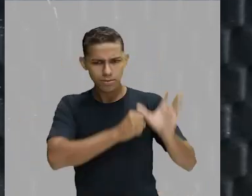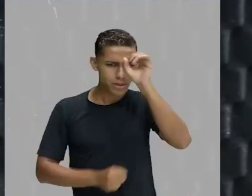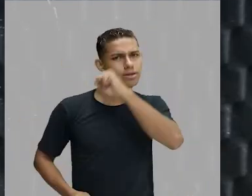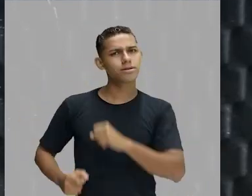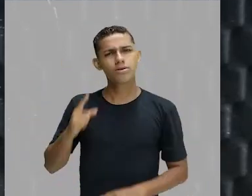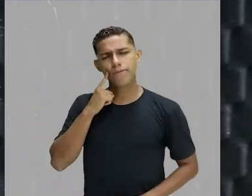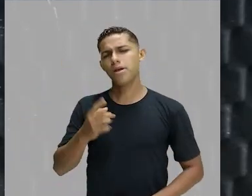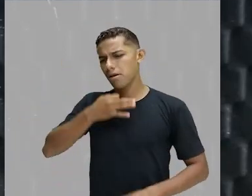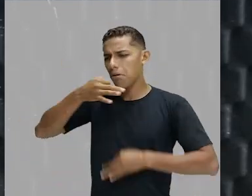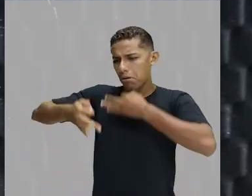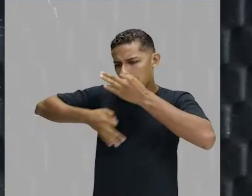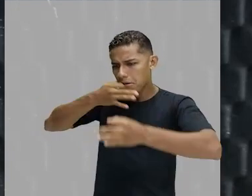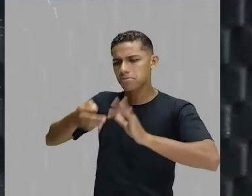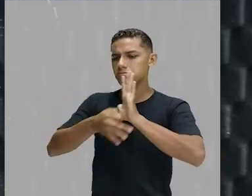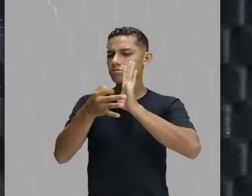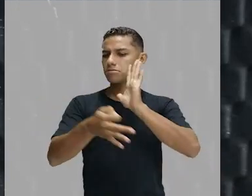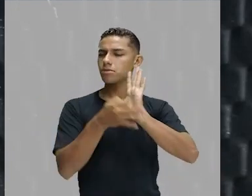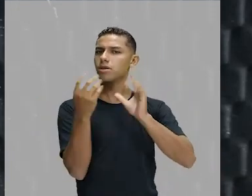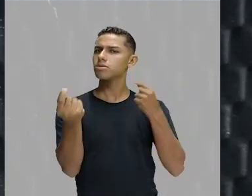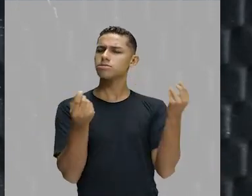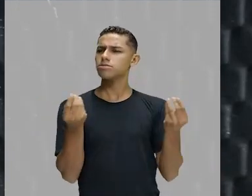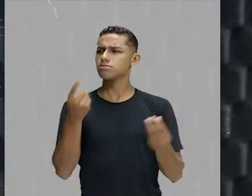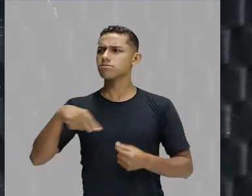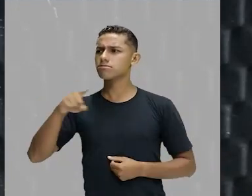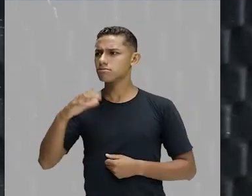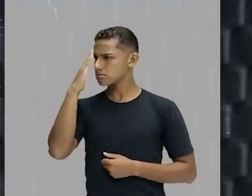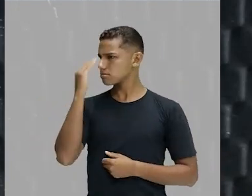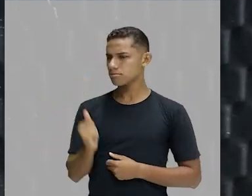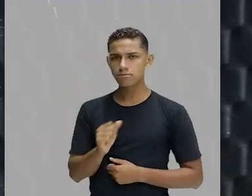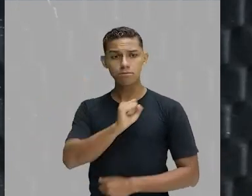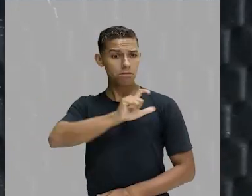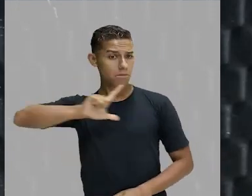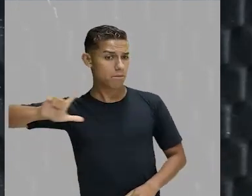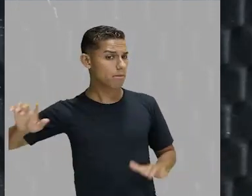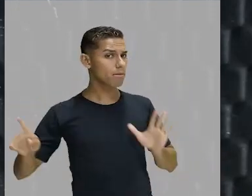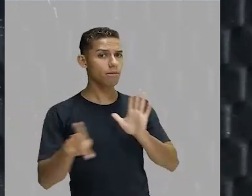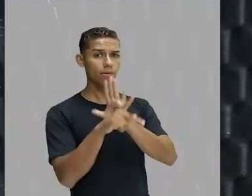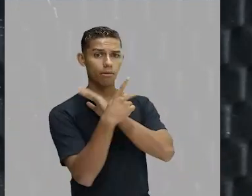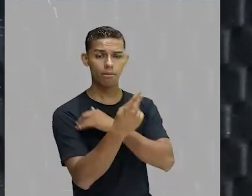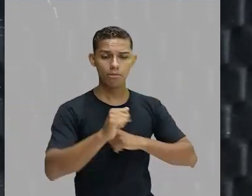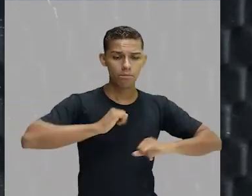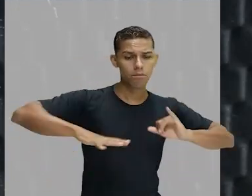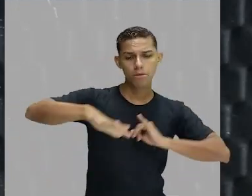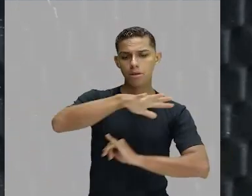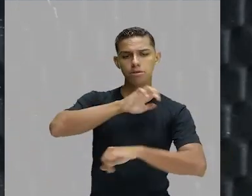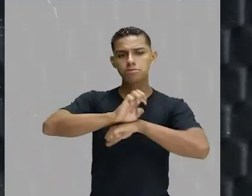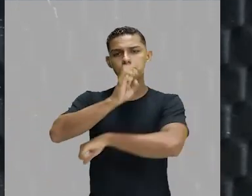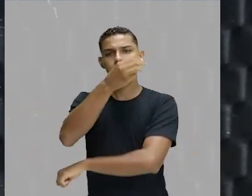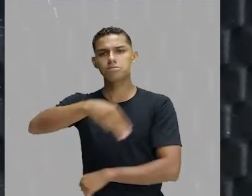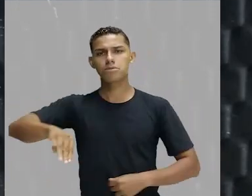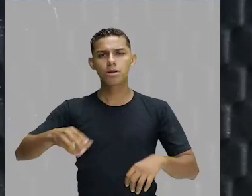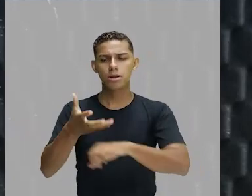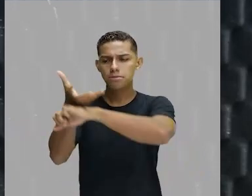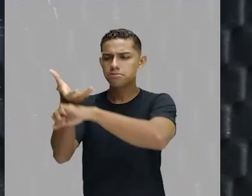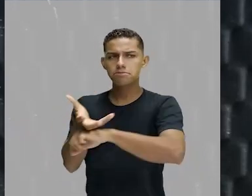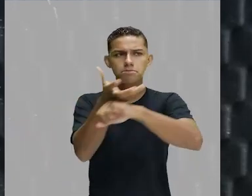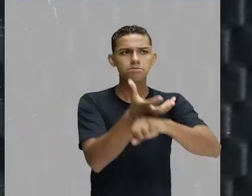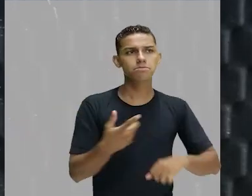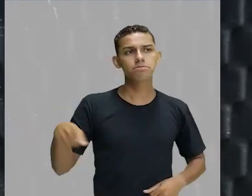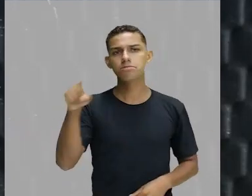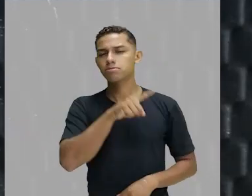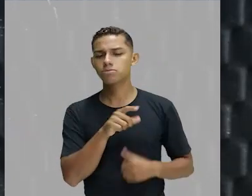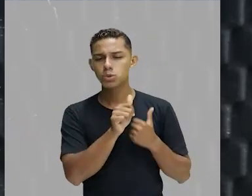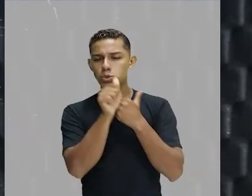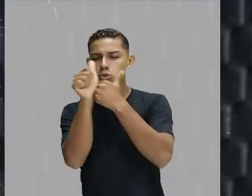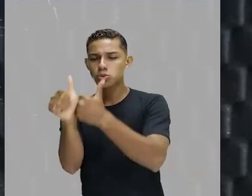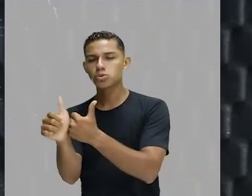sua sugestão nos comentários. O que você quer saber sobre a sua cidade, sobre determinada situação das disciplinas que você